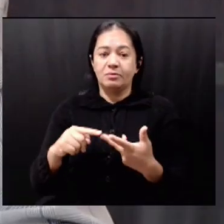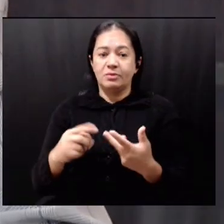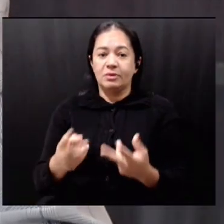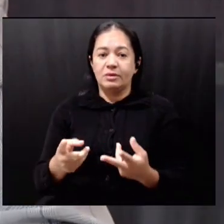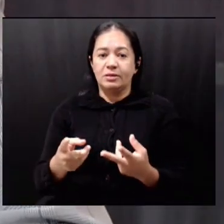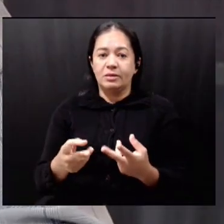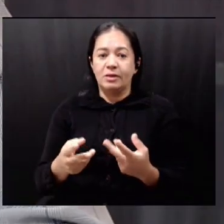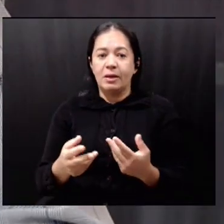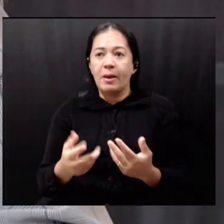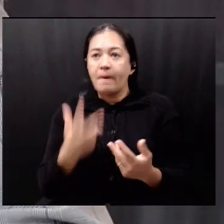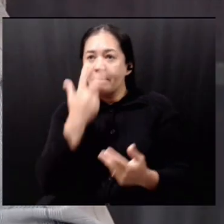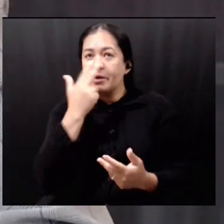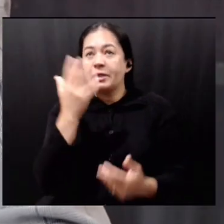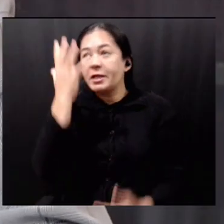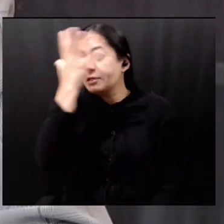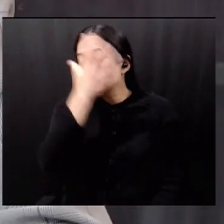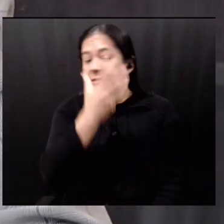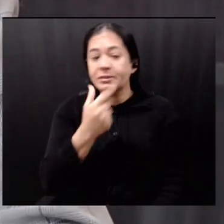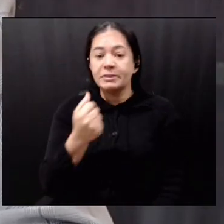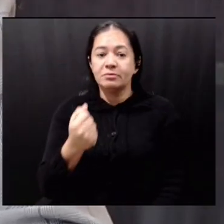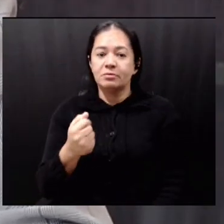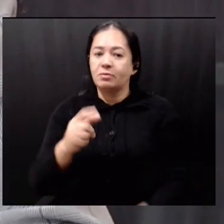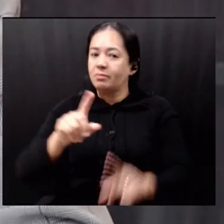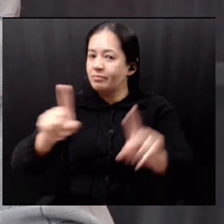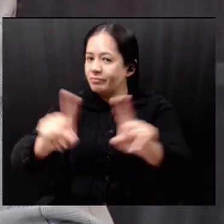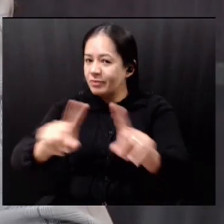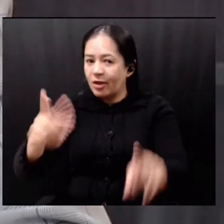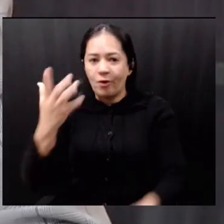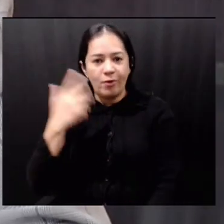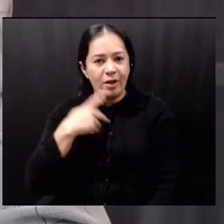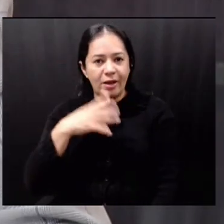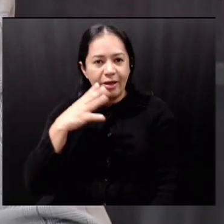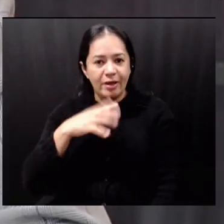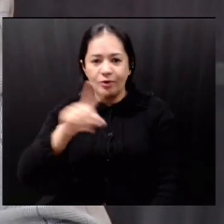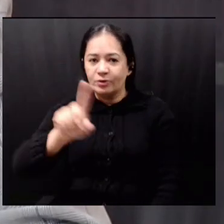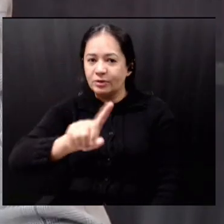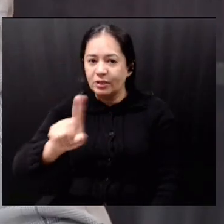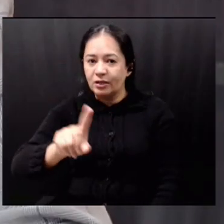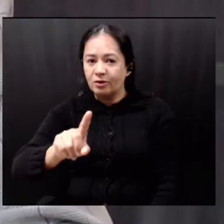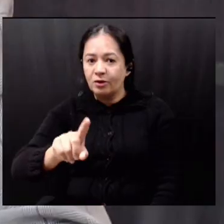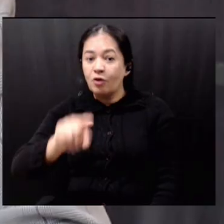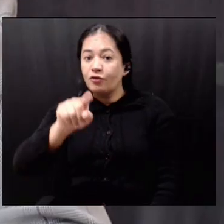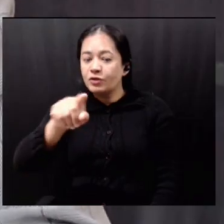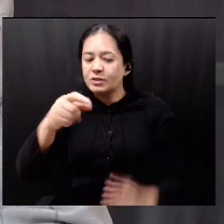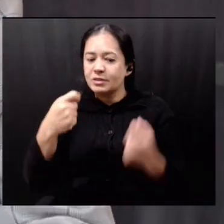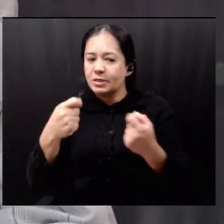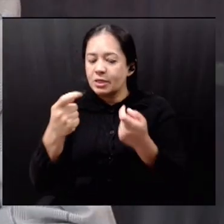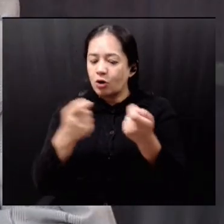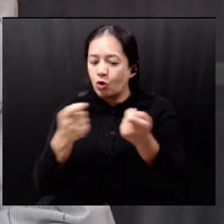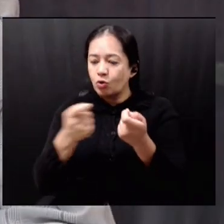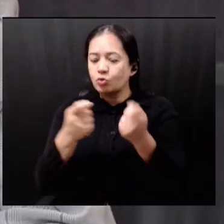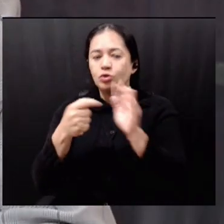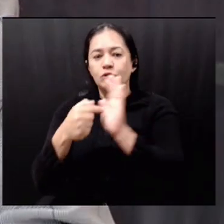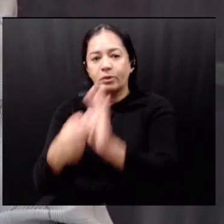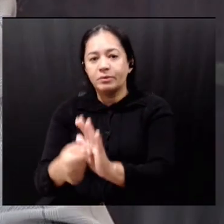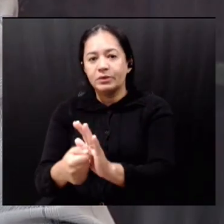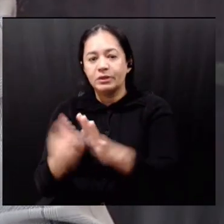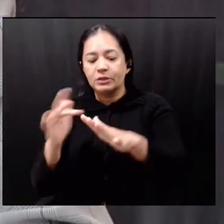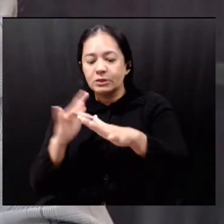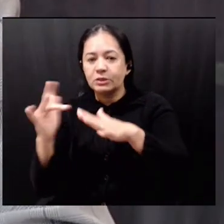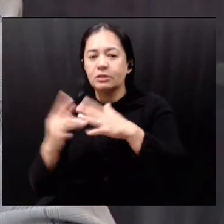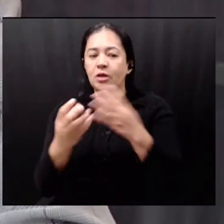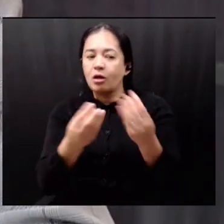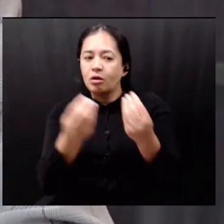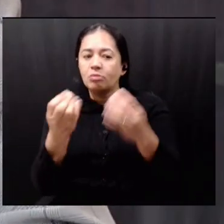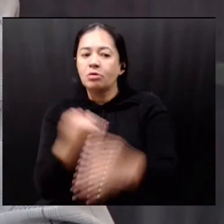Que legal, mas não é legal, né? Você que tem o controle de apresentar essas redes, esse excesso de tela, né, para essa